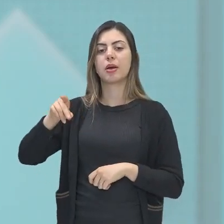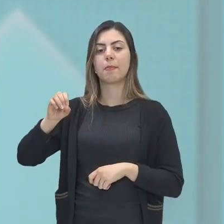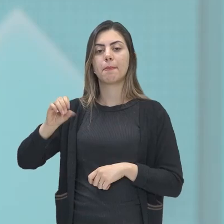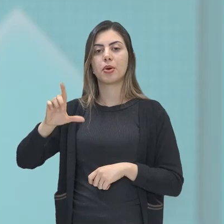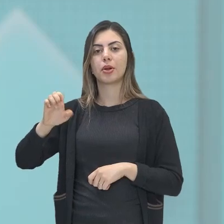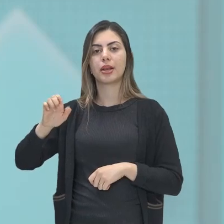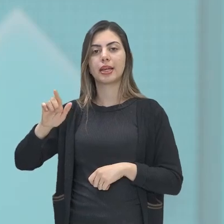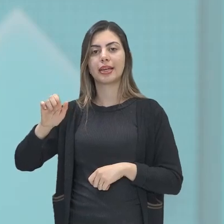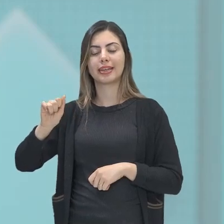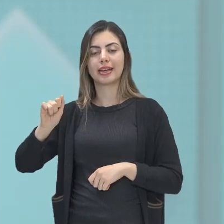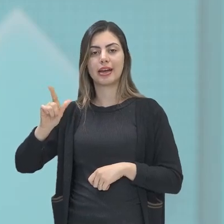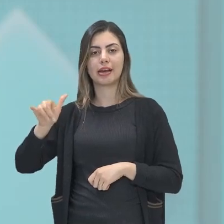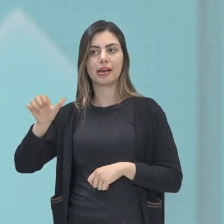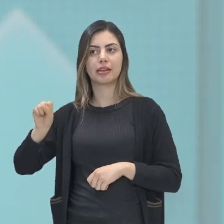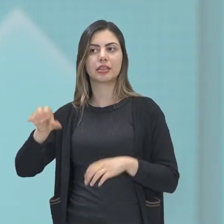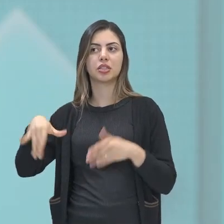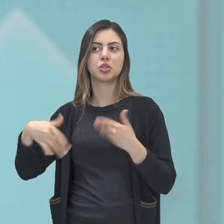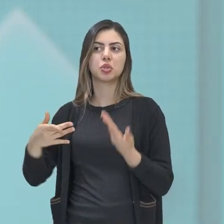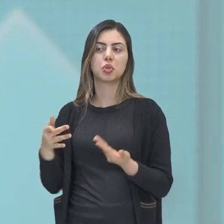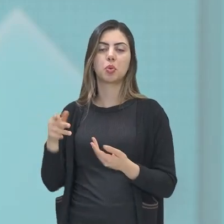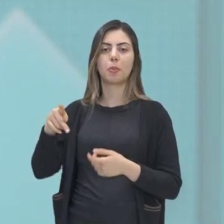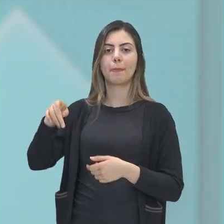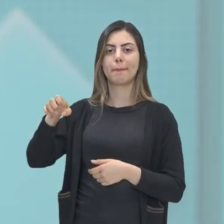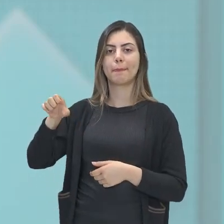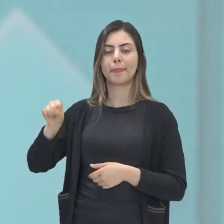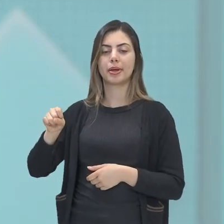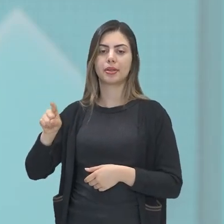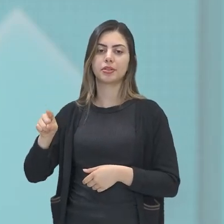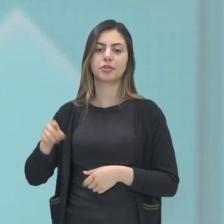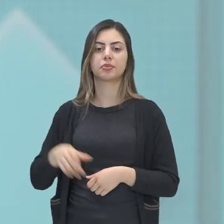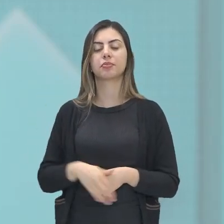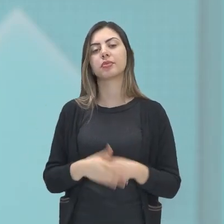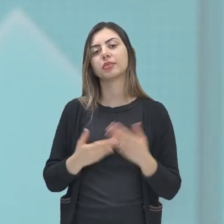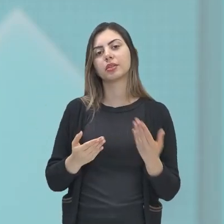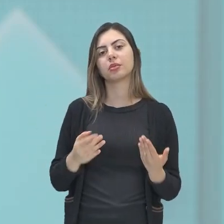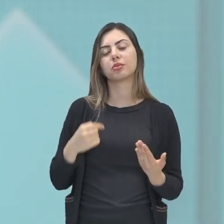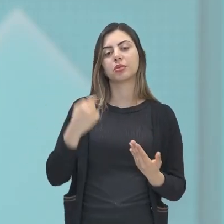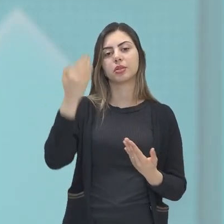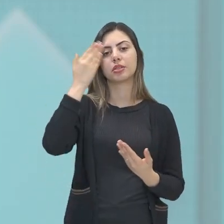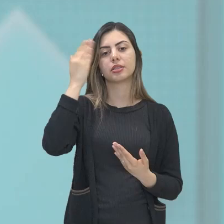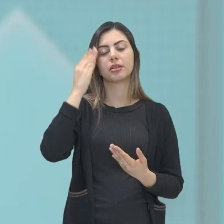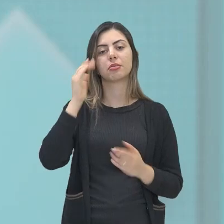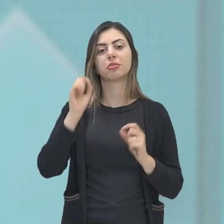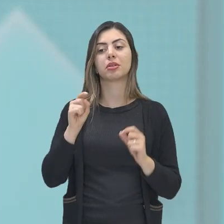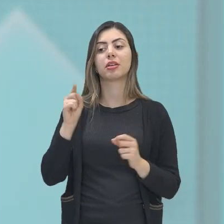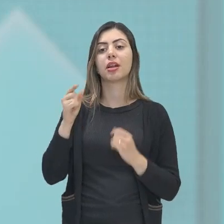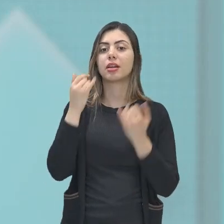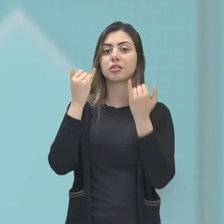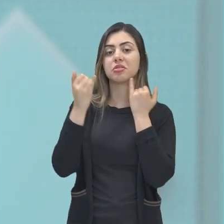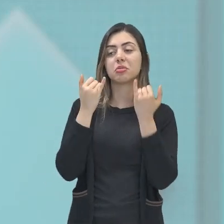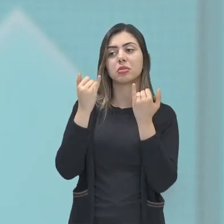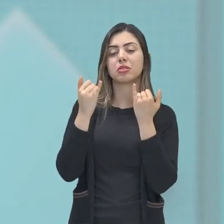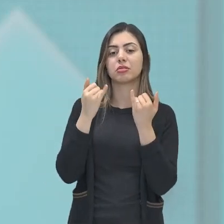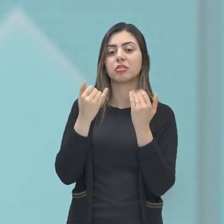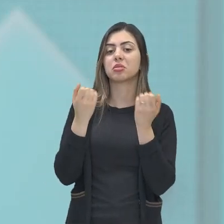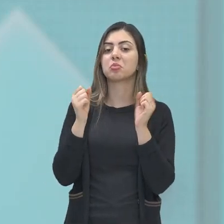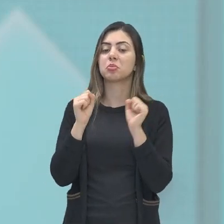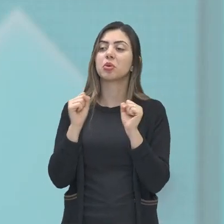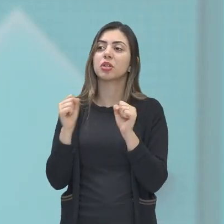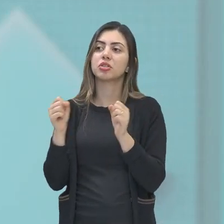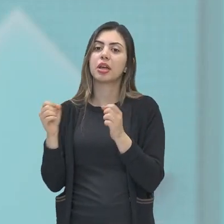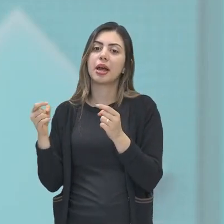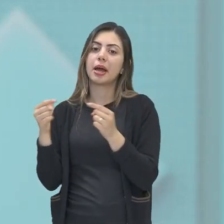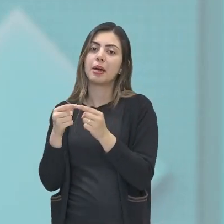medida diferente. Então, com certeza, em polegadas, essas medidas aí devem ser bem mais